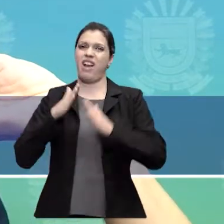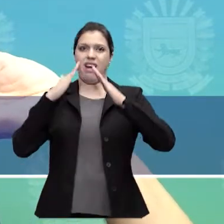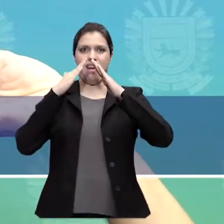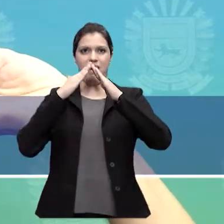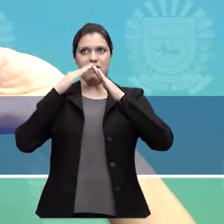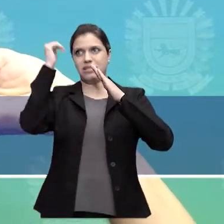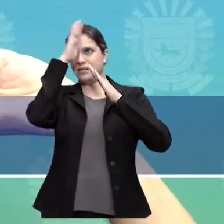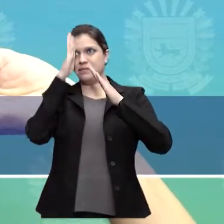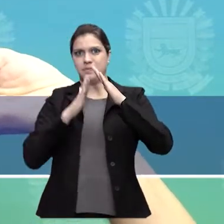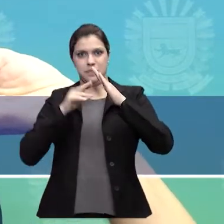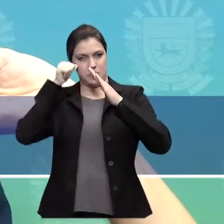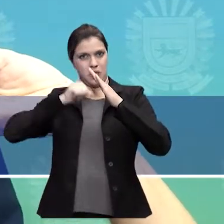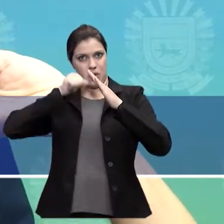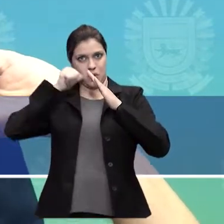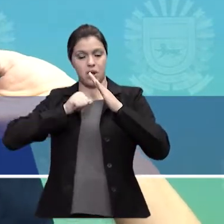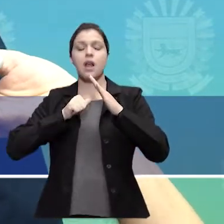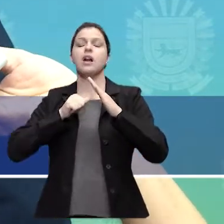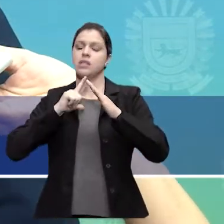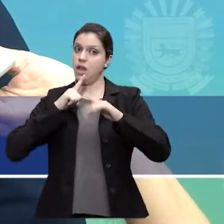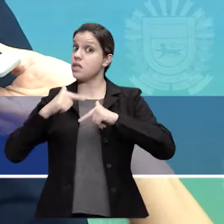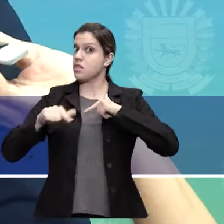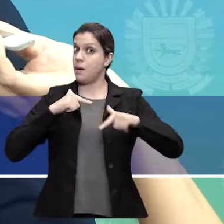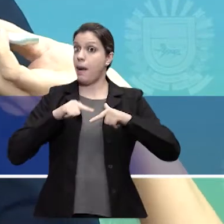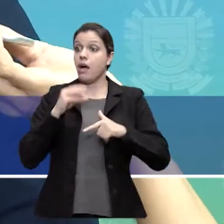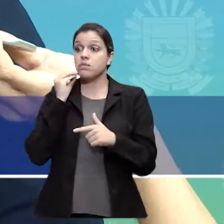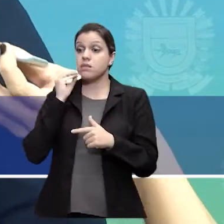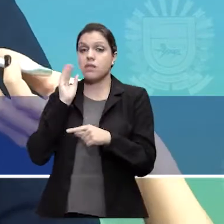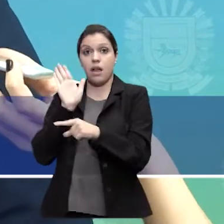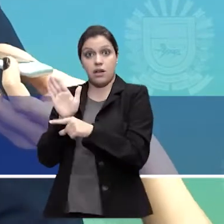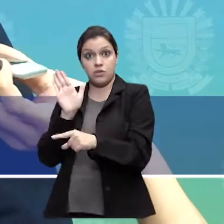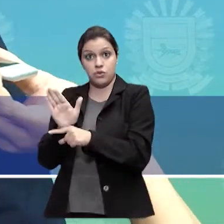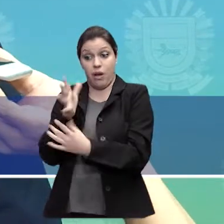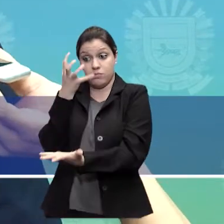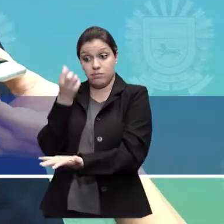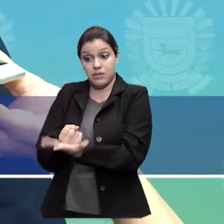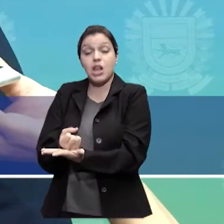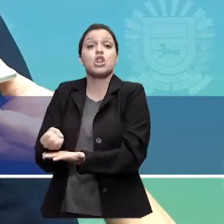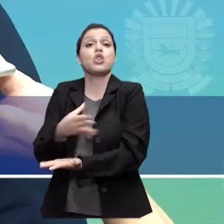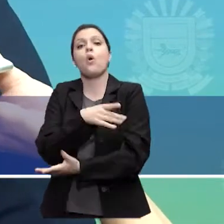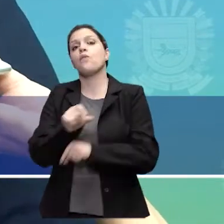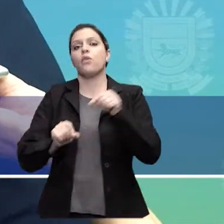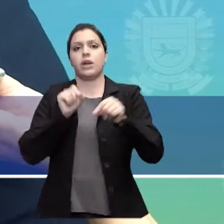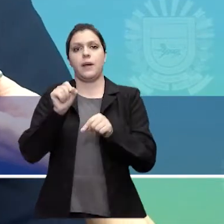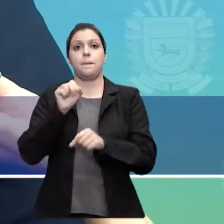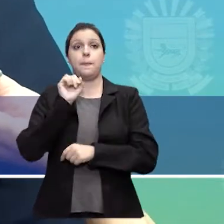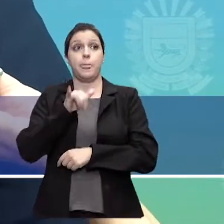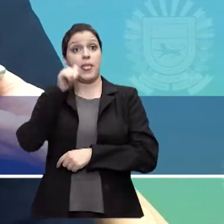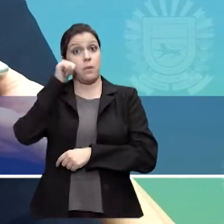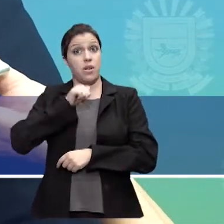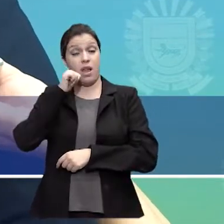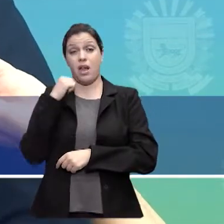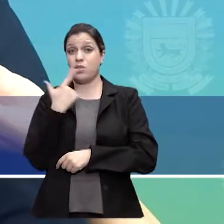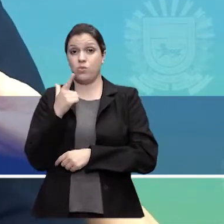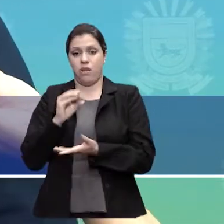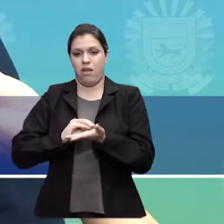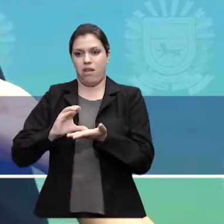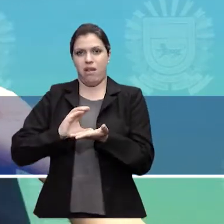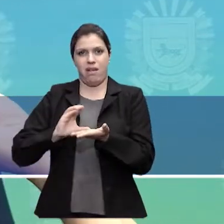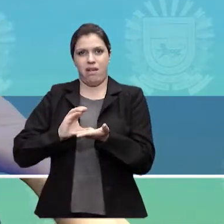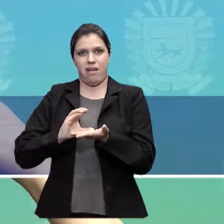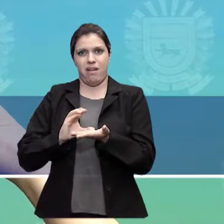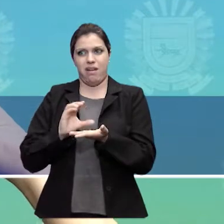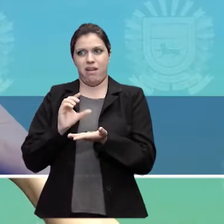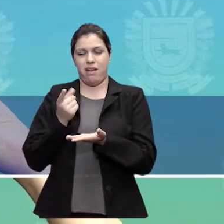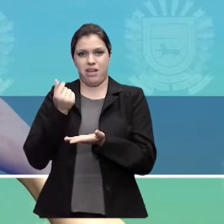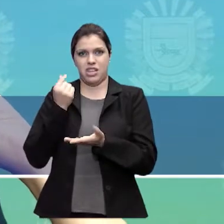ocasiões, inclusive a Casa da Mulher fez uma ação nesse sentido, mas essa do aplicativo tem uma novidade, que mesmo que a mulher